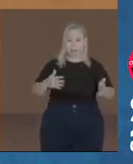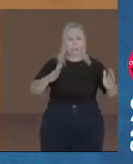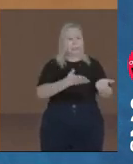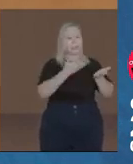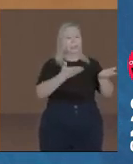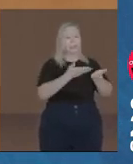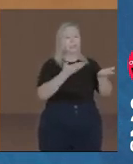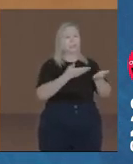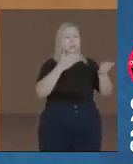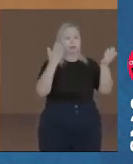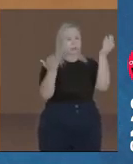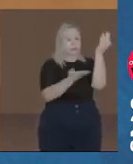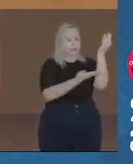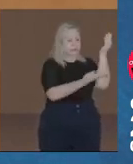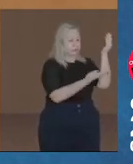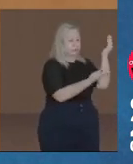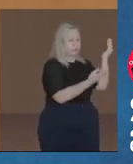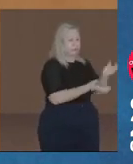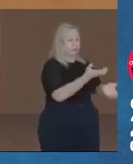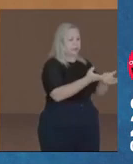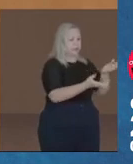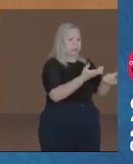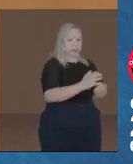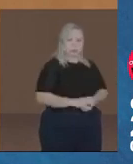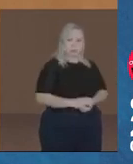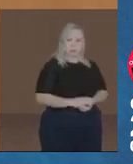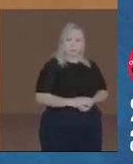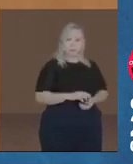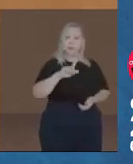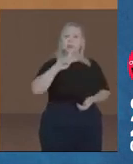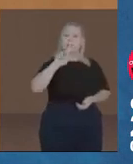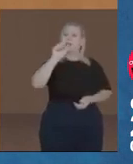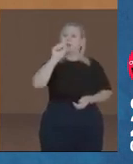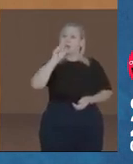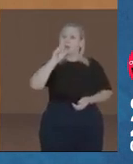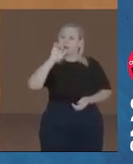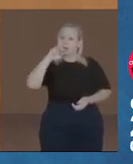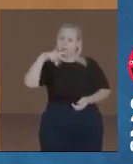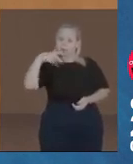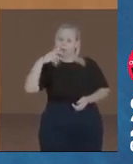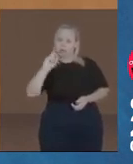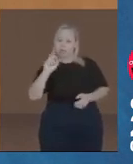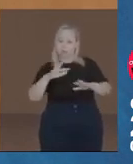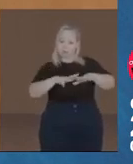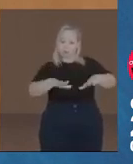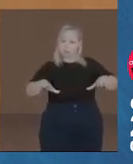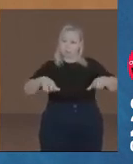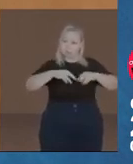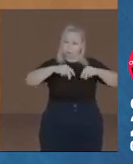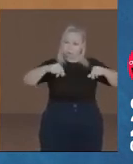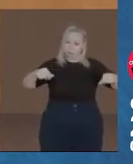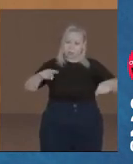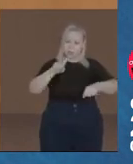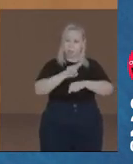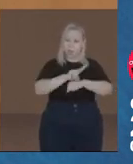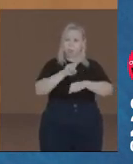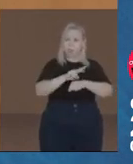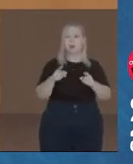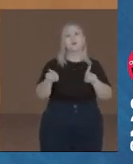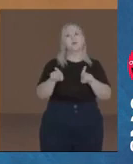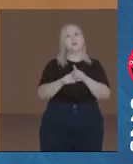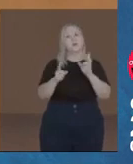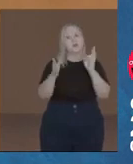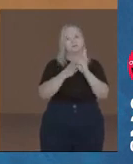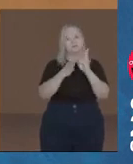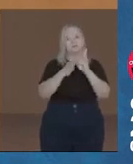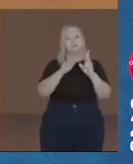como solidariedade, cooperação, humanismo e justiça social. Acreditamos numa nova